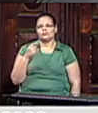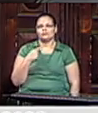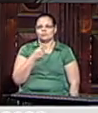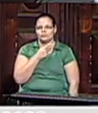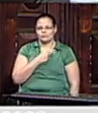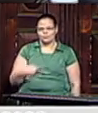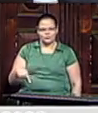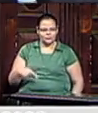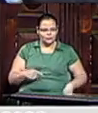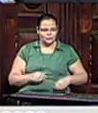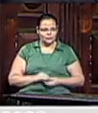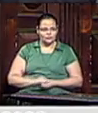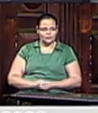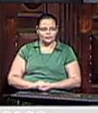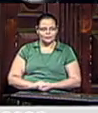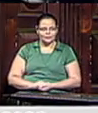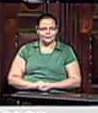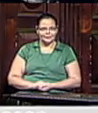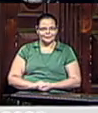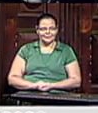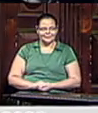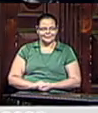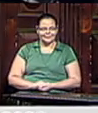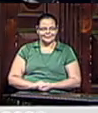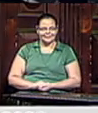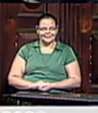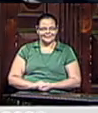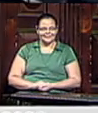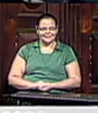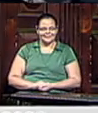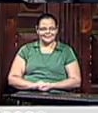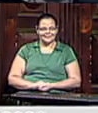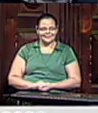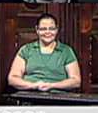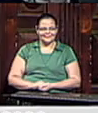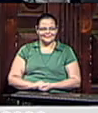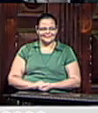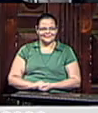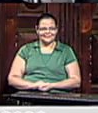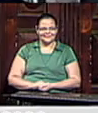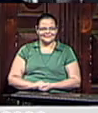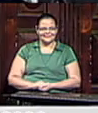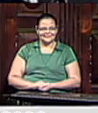presidente. Deputado doutor Julianelli. Calma, deputado.